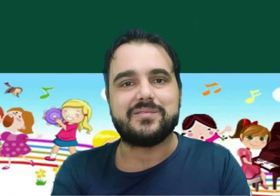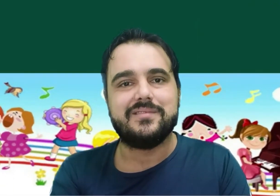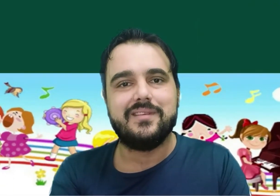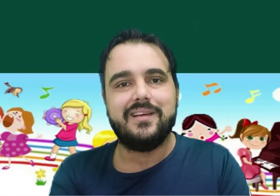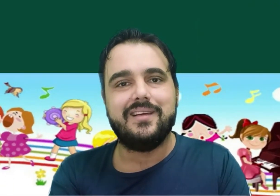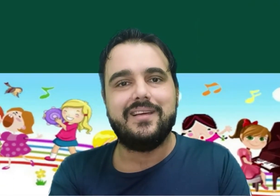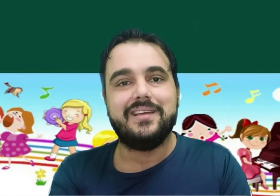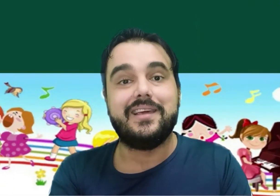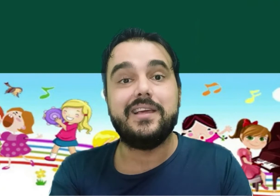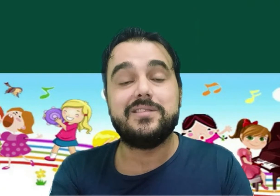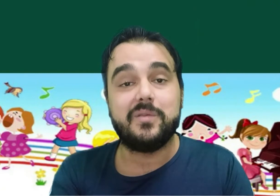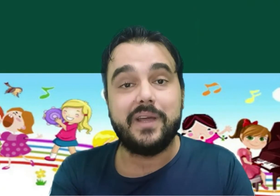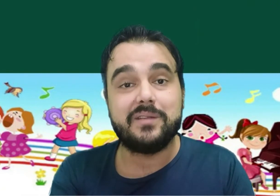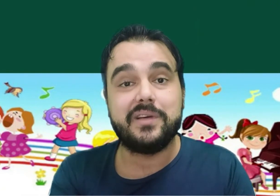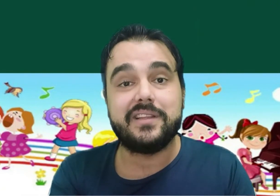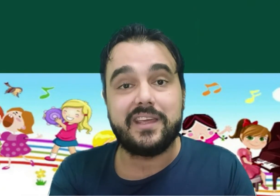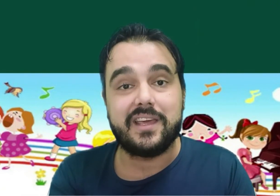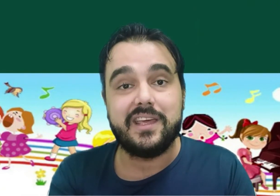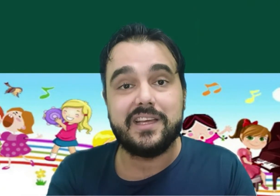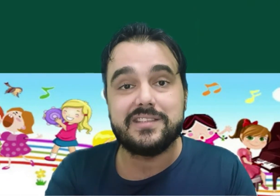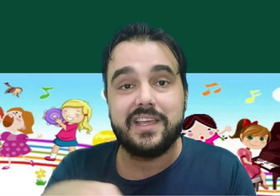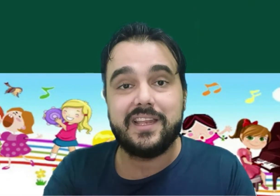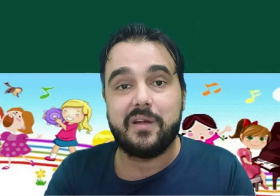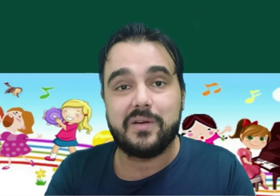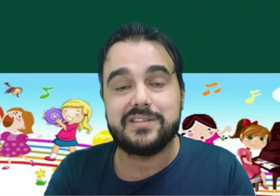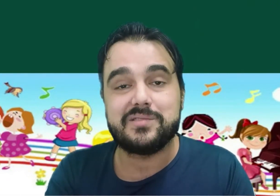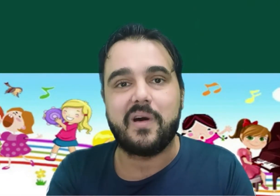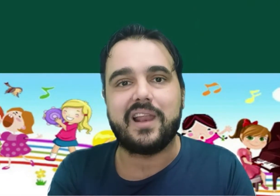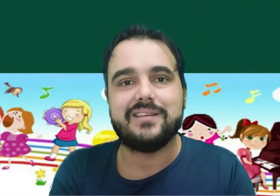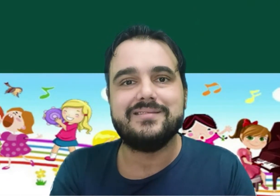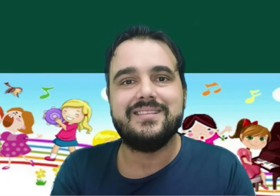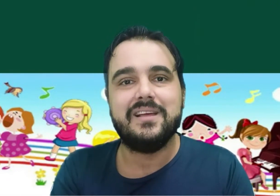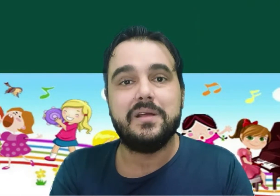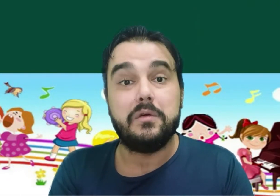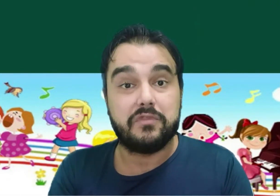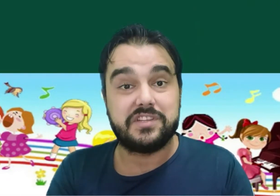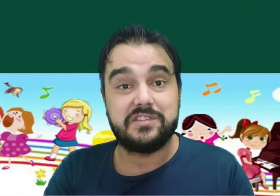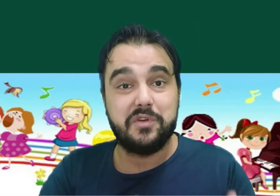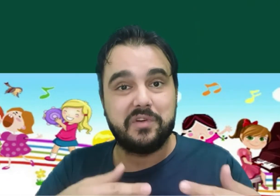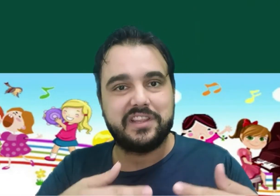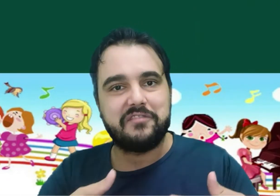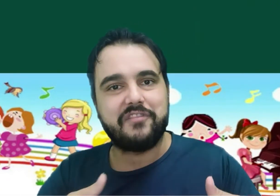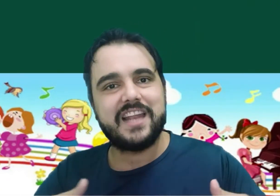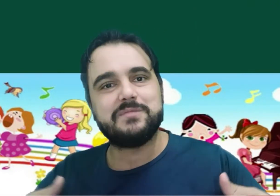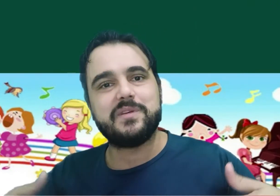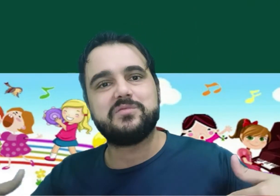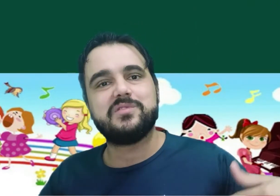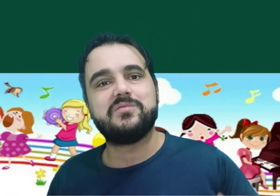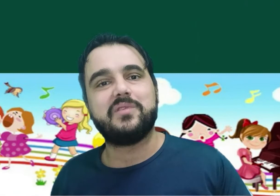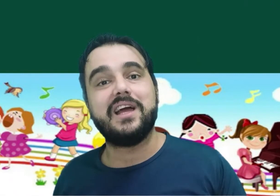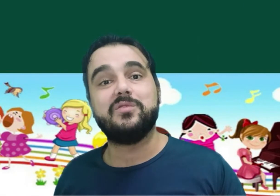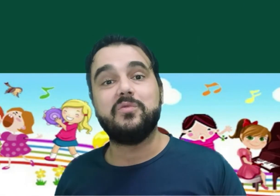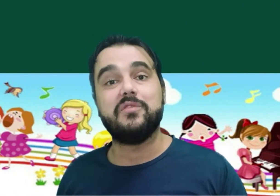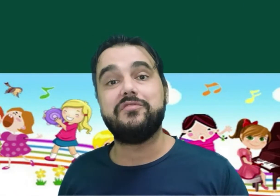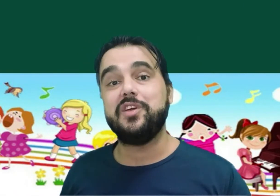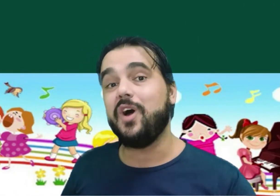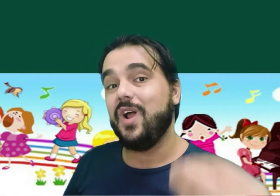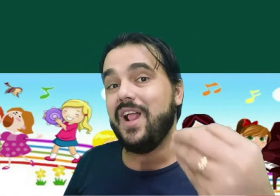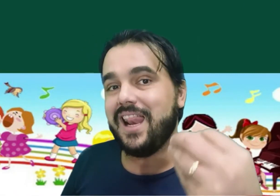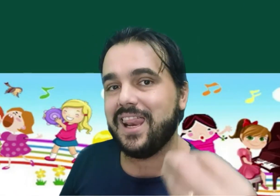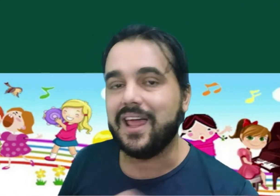E aí, meninos? Que instrumento que tem aí que tem na nossa escola? Vocês viram que tem várias pessoas tocando